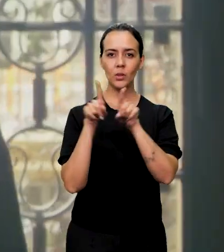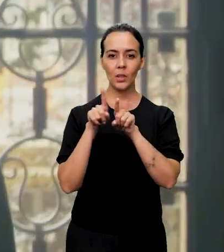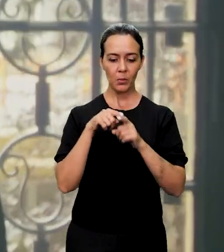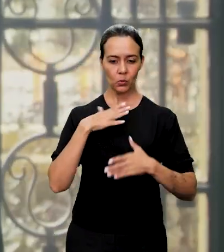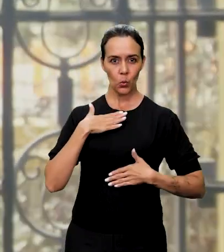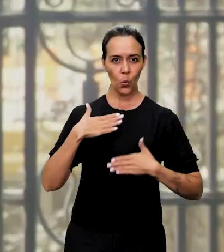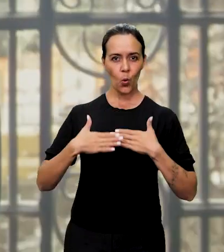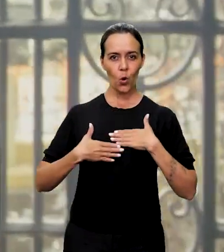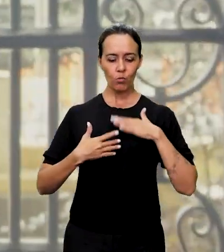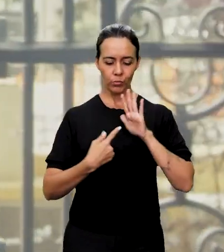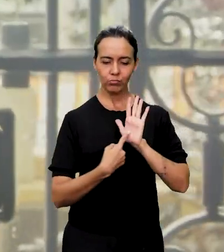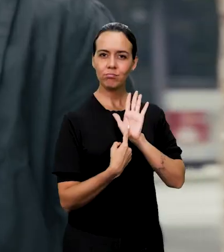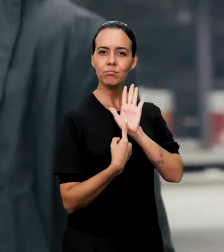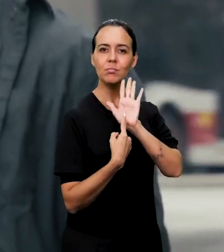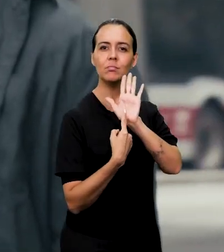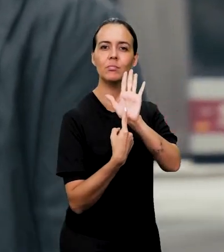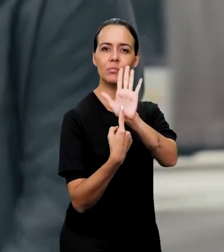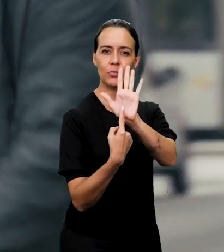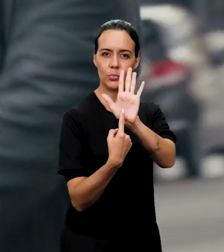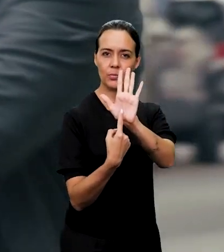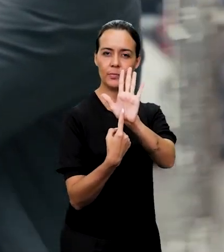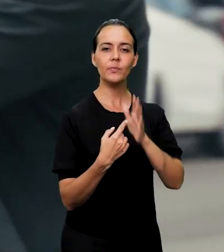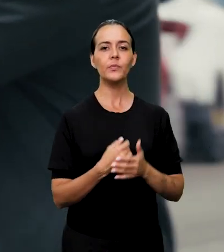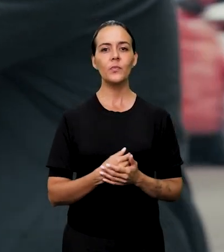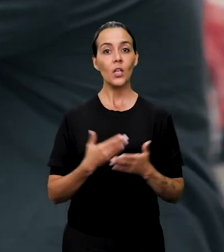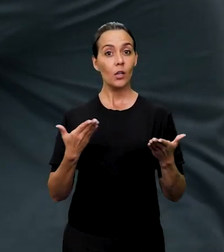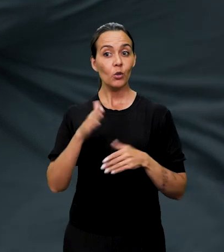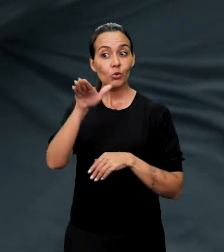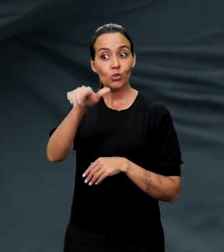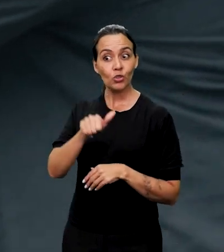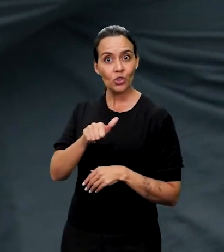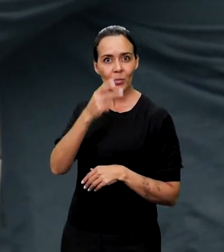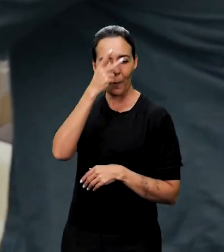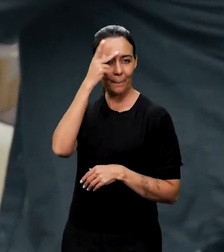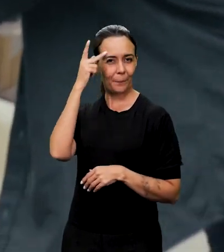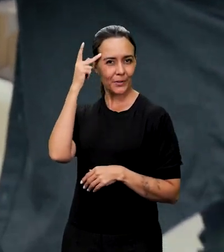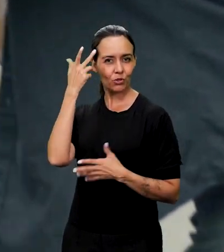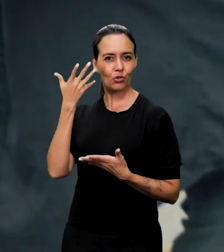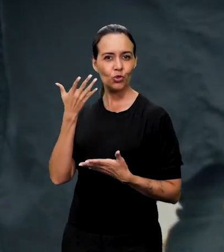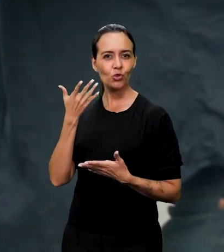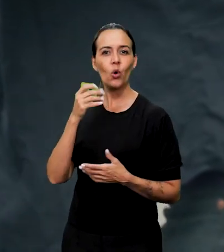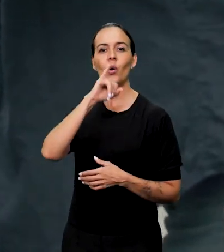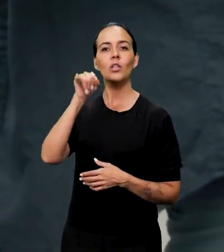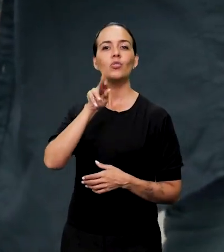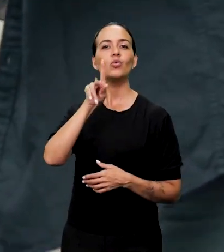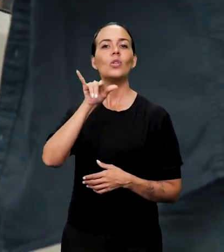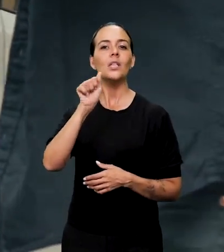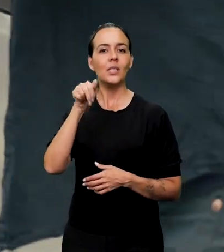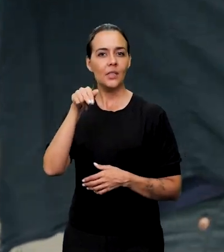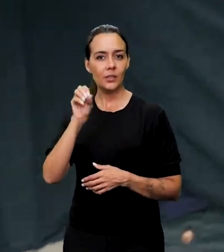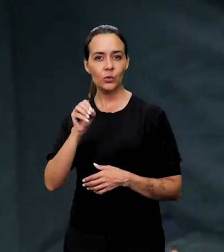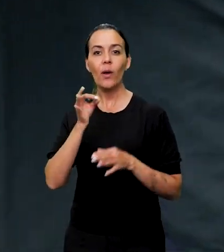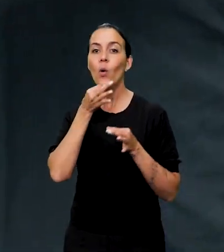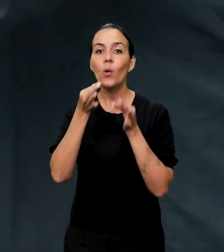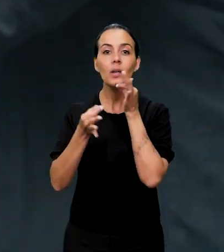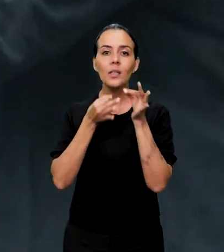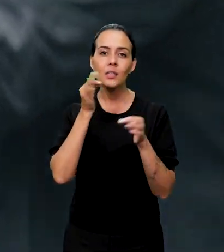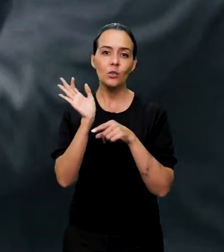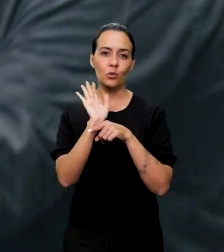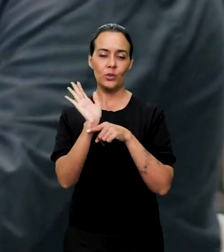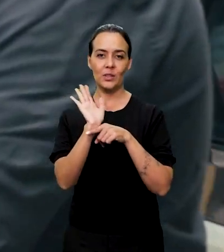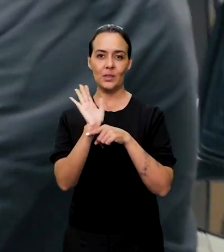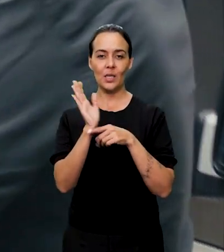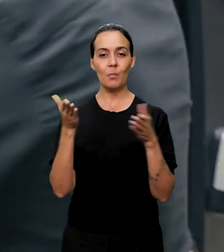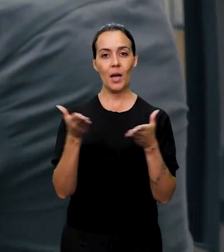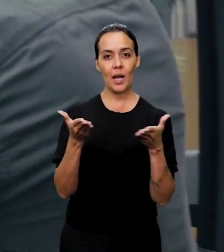corpos. Um homem negro Para conversar sai por uma comigo, portaria. eu chamei uma pessoa que eu admiro muito, que é o crítico e professor de cinema Juliano Gomes. Ele entra numa A gente van. está indo